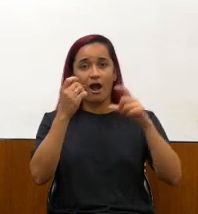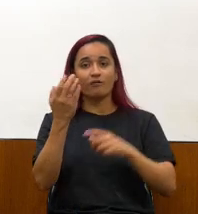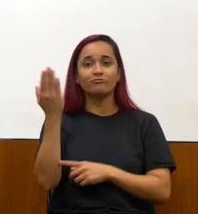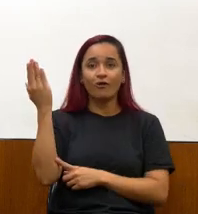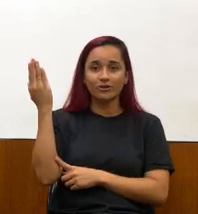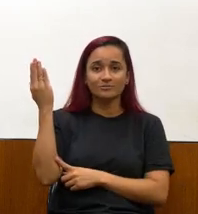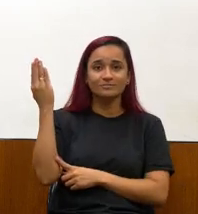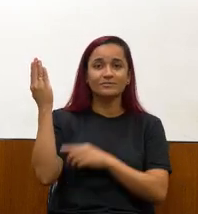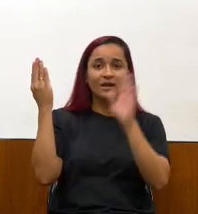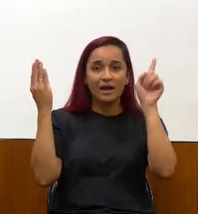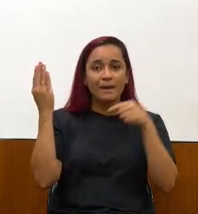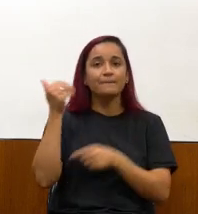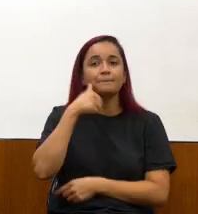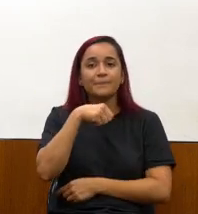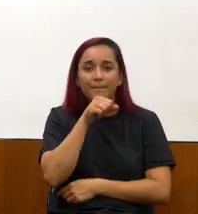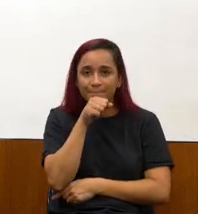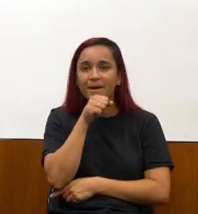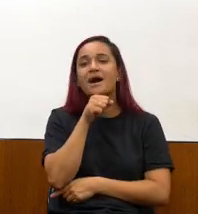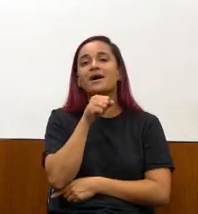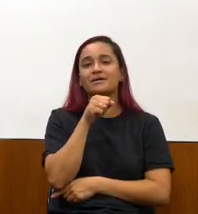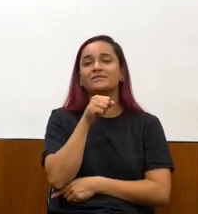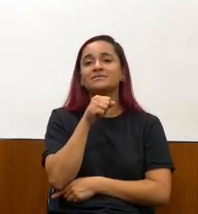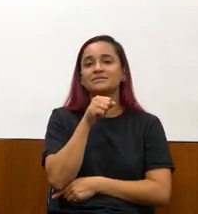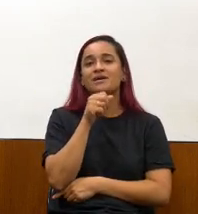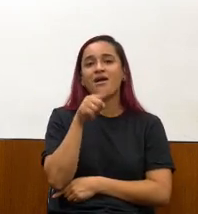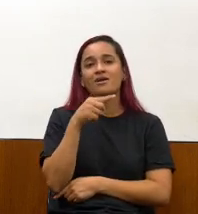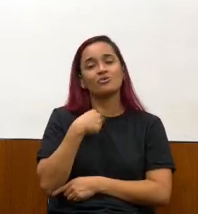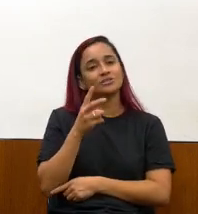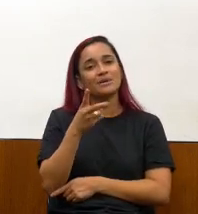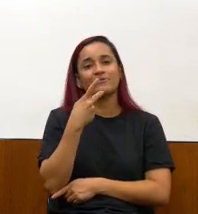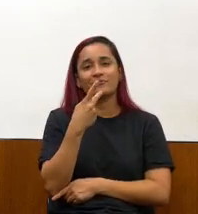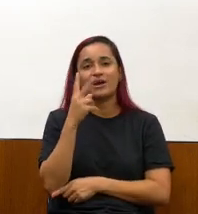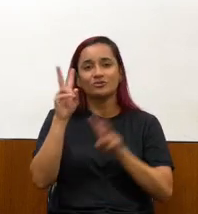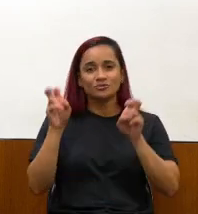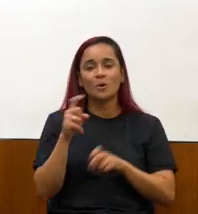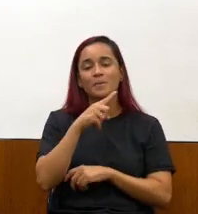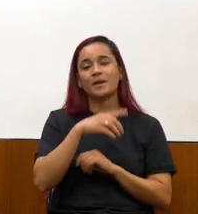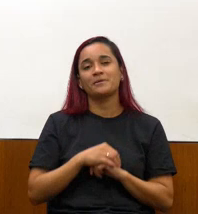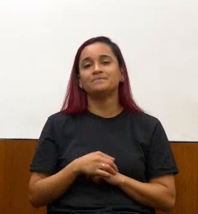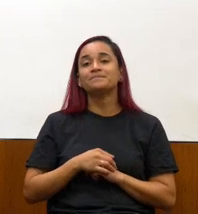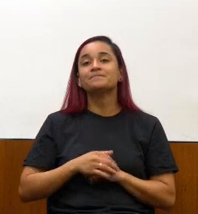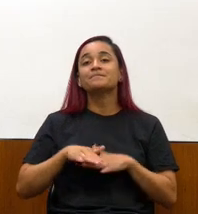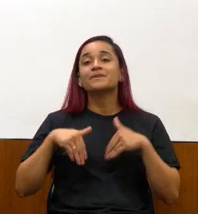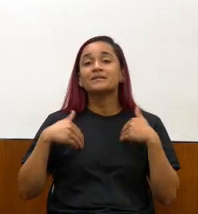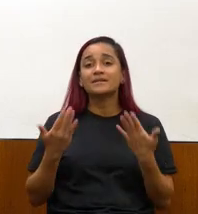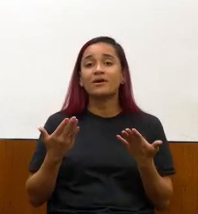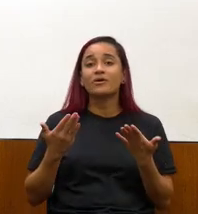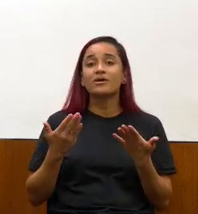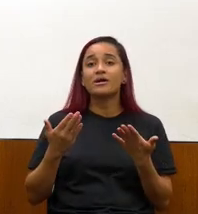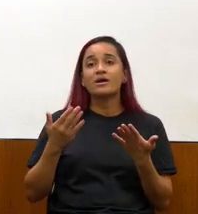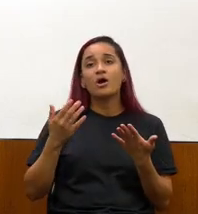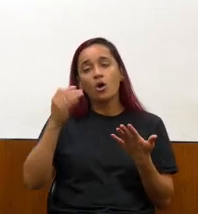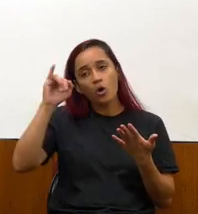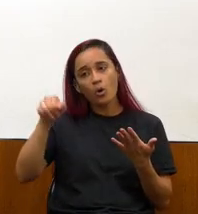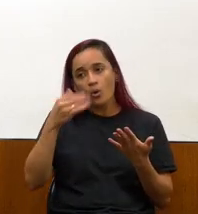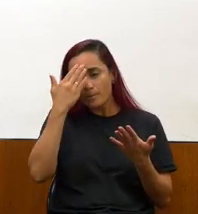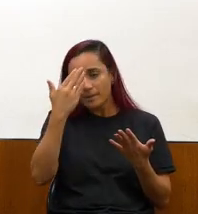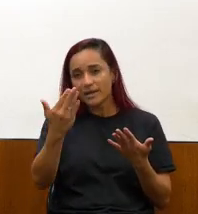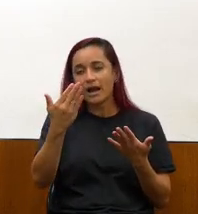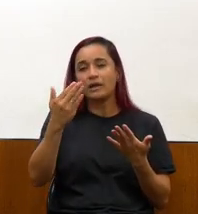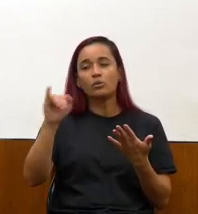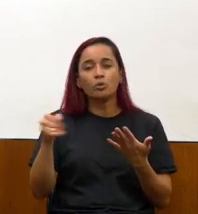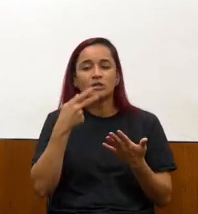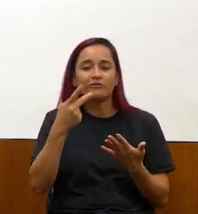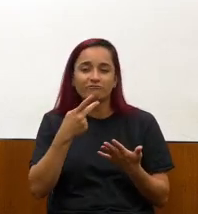pela oportunidade de falar e de poder expor um pouco das nossas ideias em relação